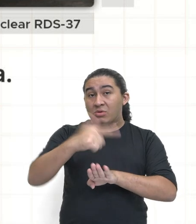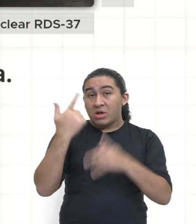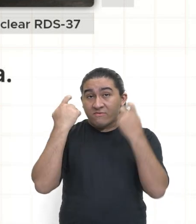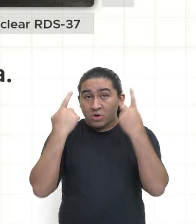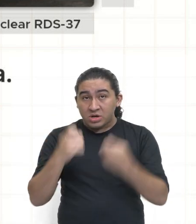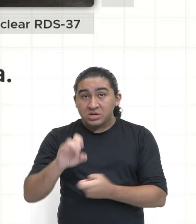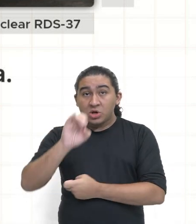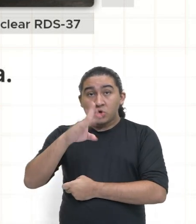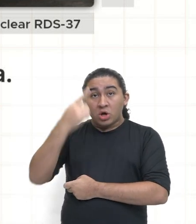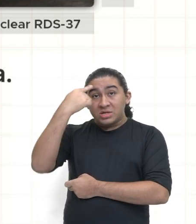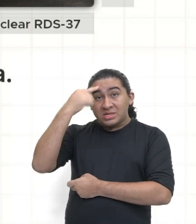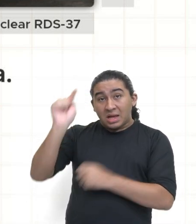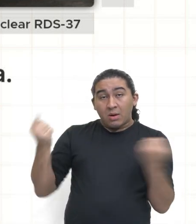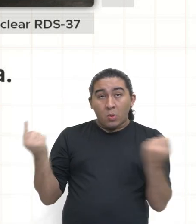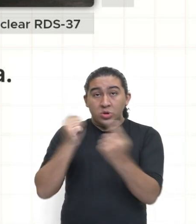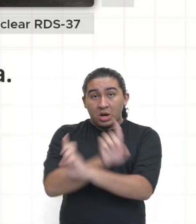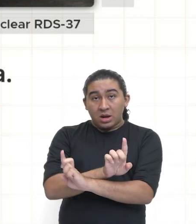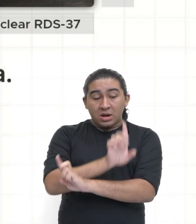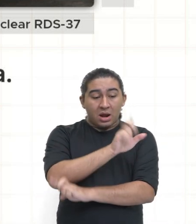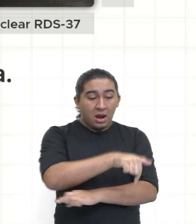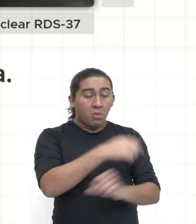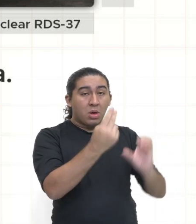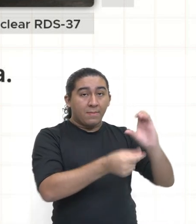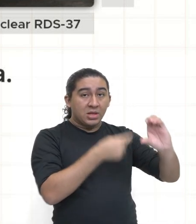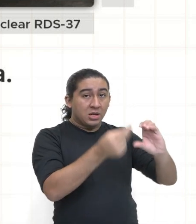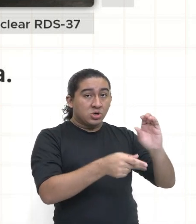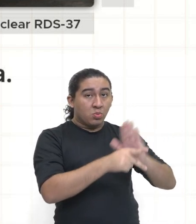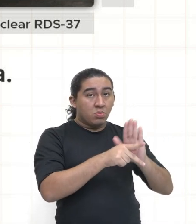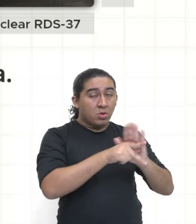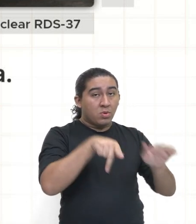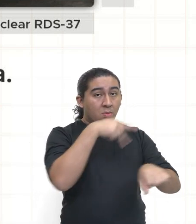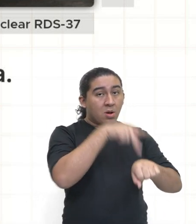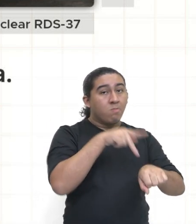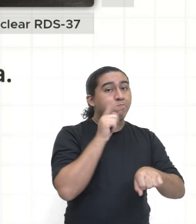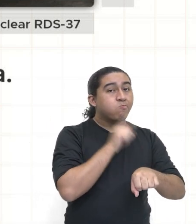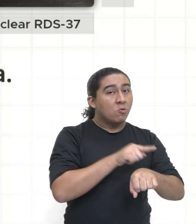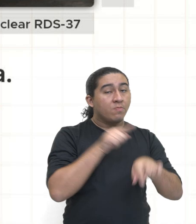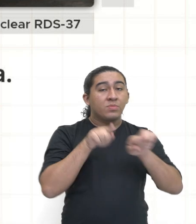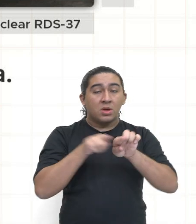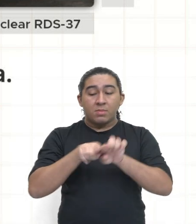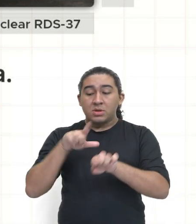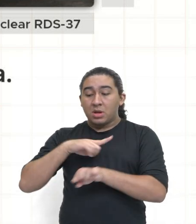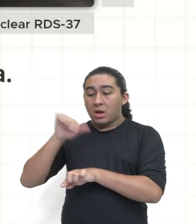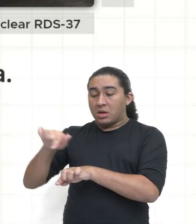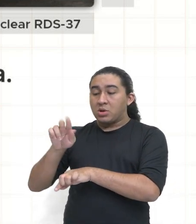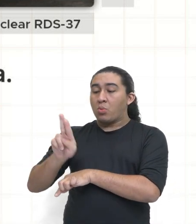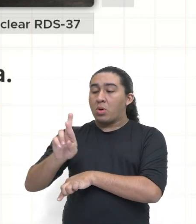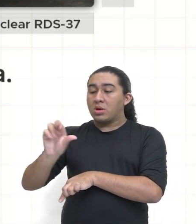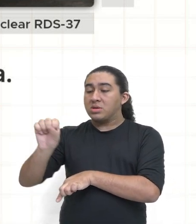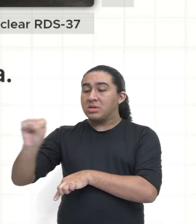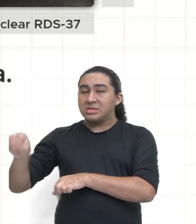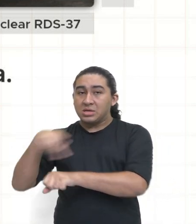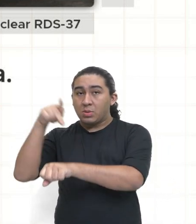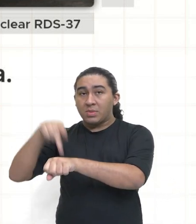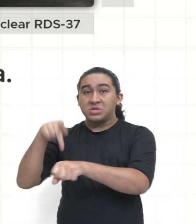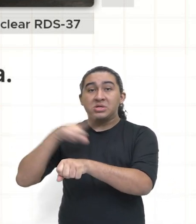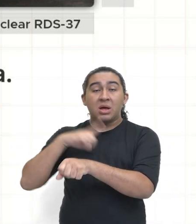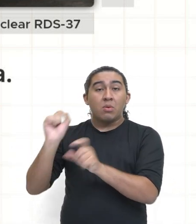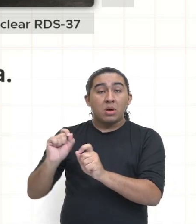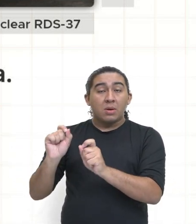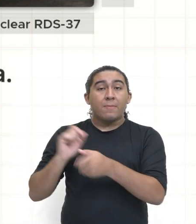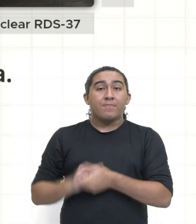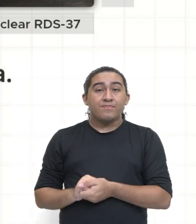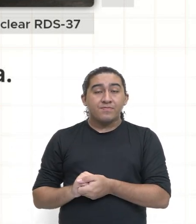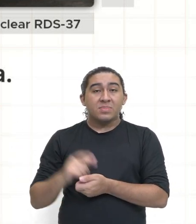ideológico entre o capitalismo, liderado pelos Estados Unidos, e também a União Soviética, que vai estar ali liderando